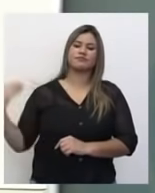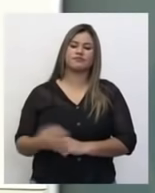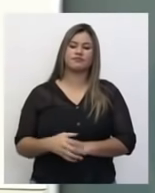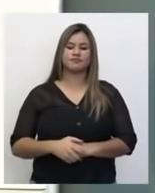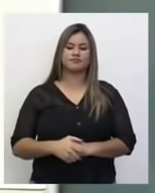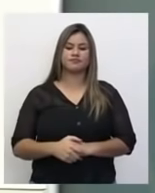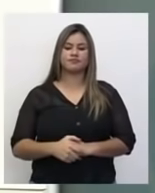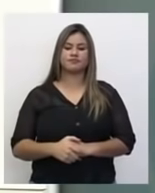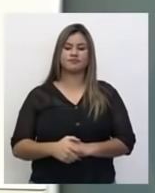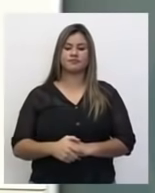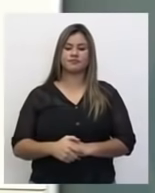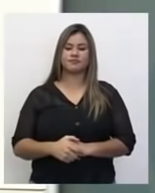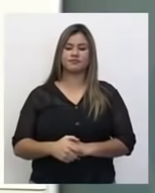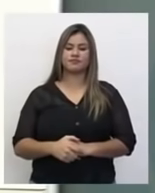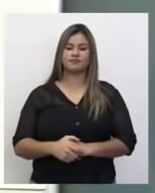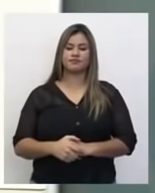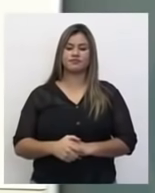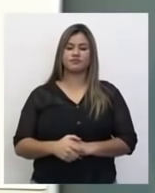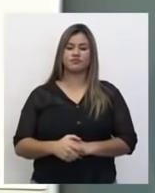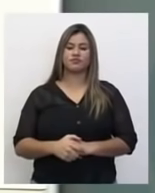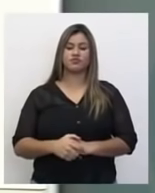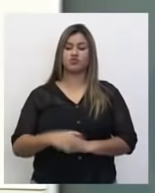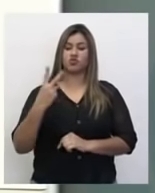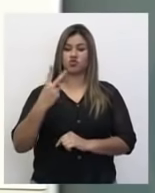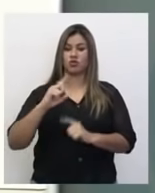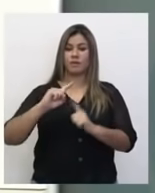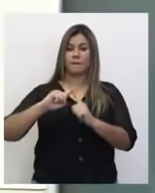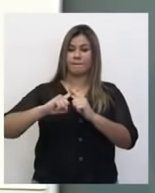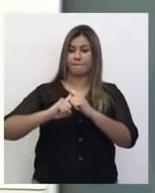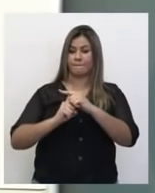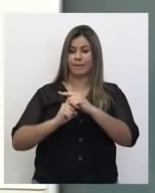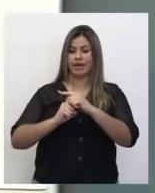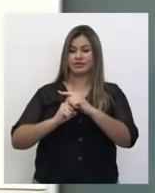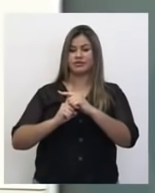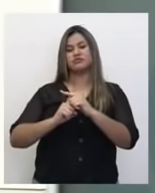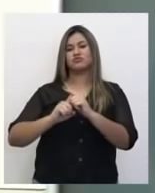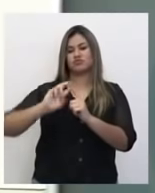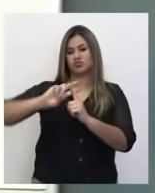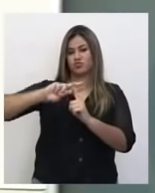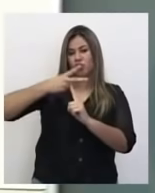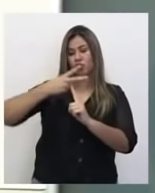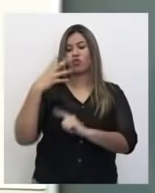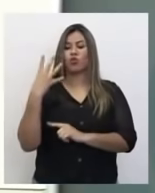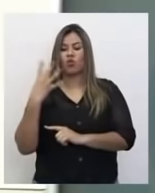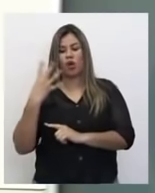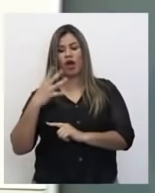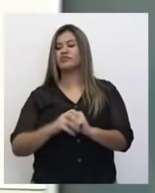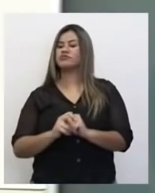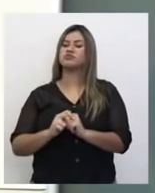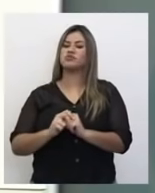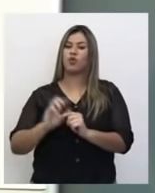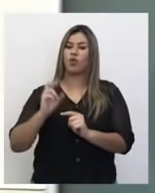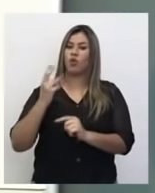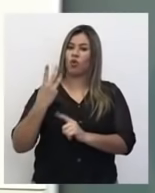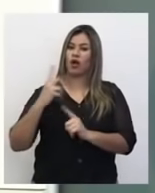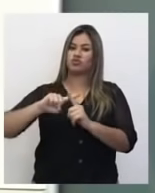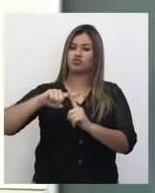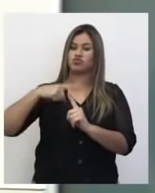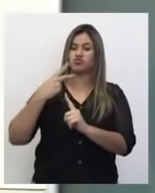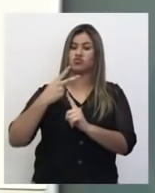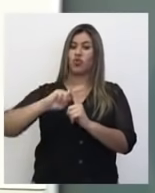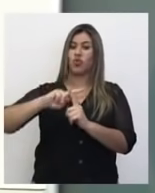é dois. Qual é o dobro de dois? Quatro. Qual é o dobro de quatro?